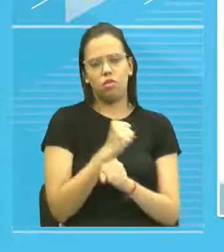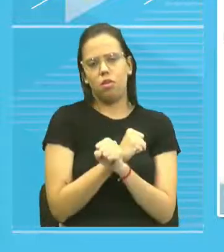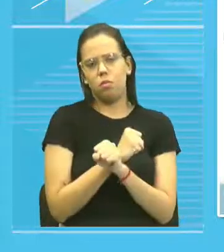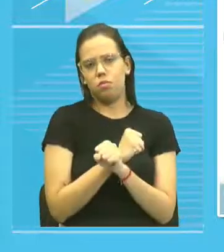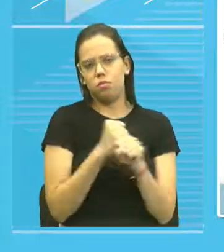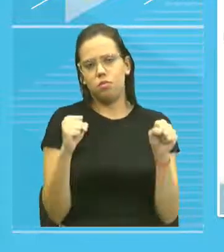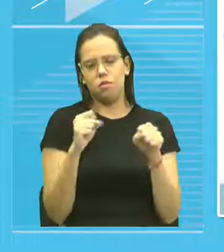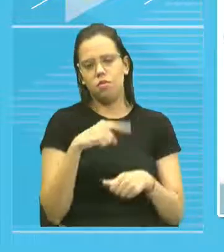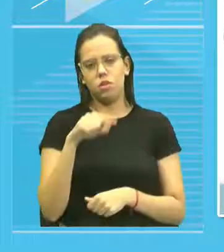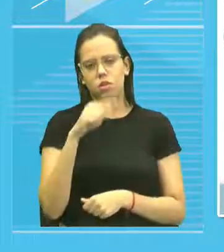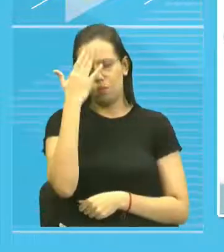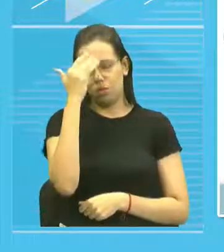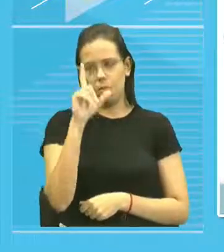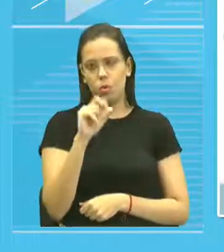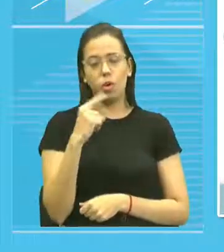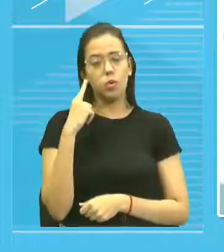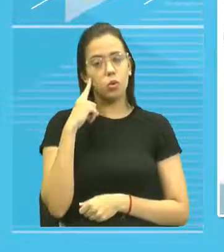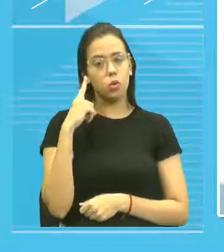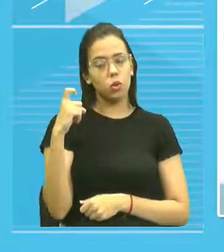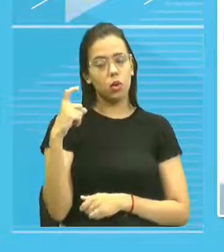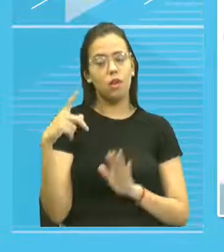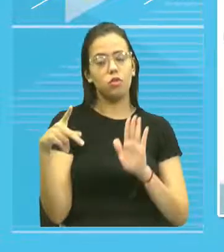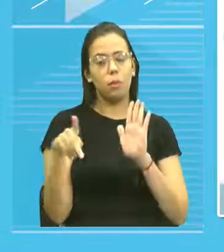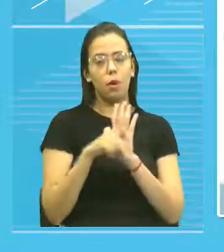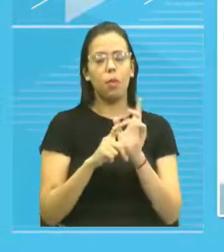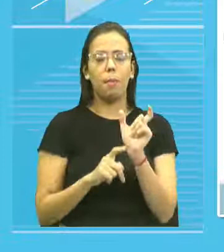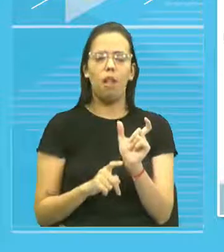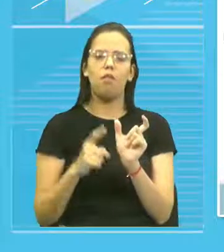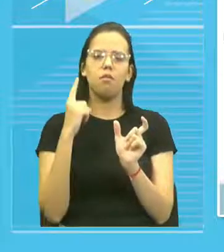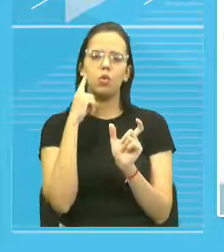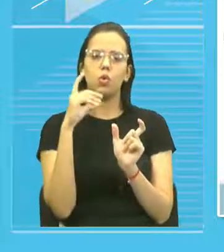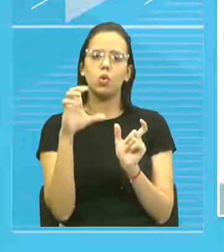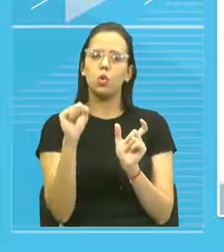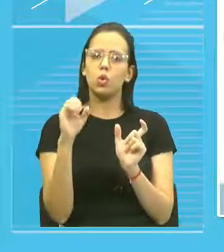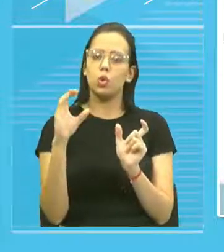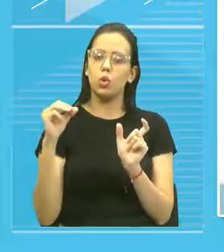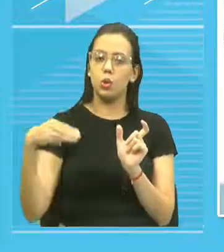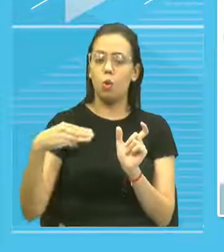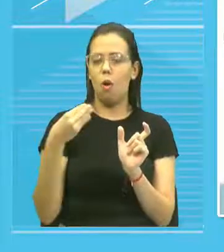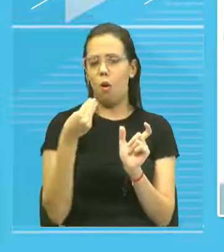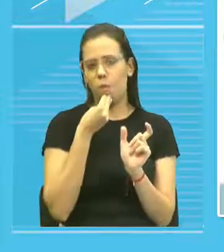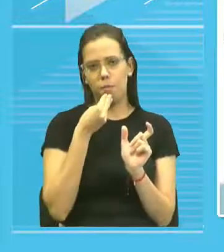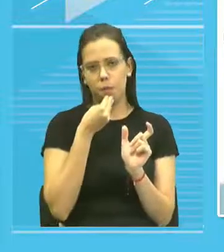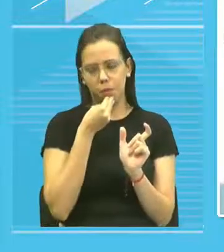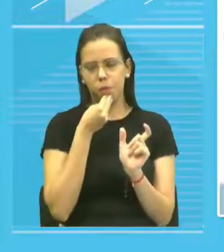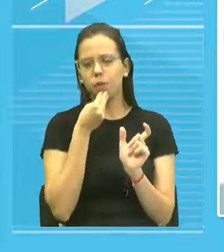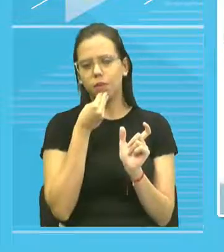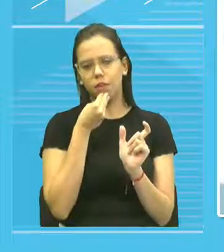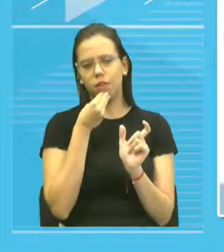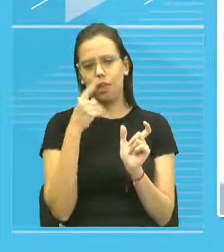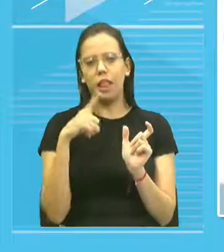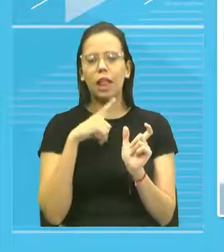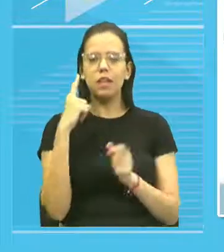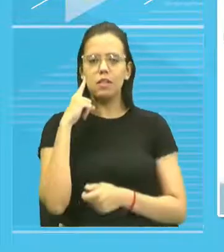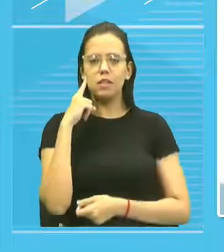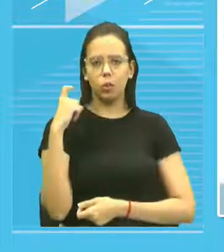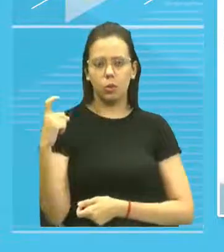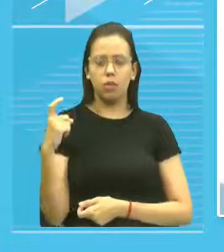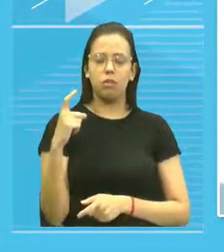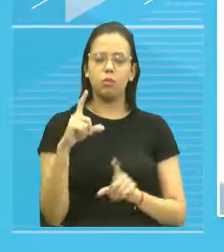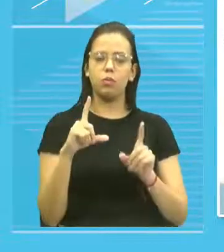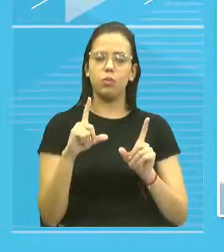possível que você não sabe que sonoridade dele vai da palavra som é óbvio Professor existe as sonoridades